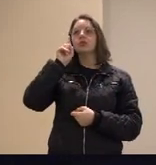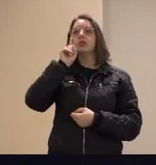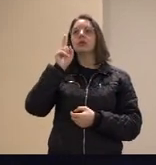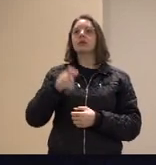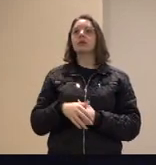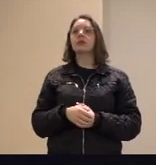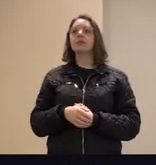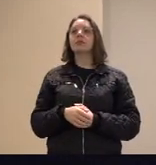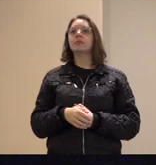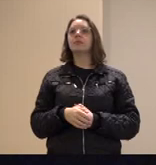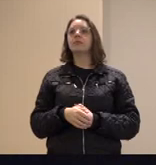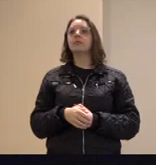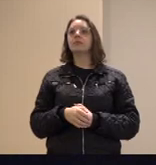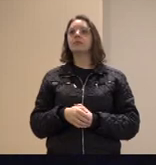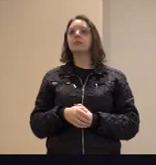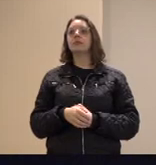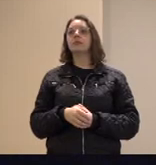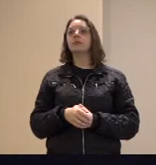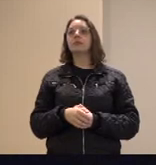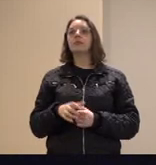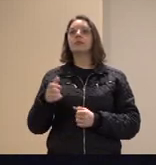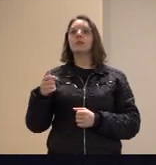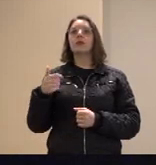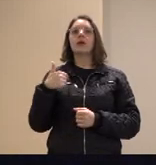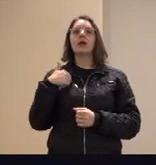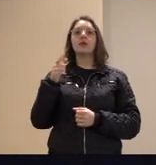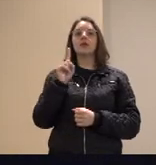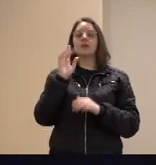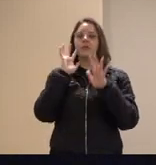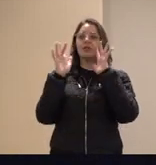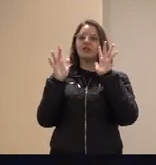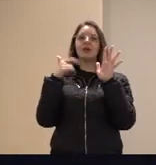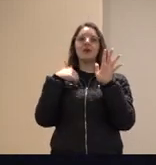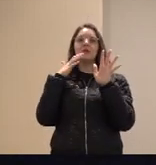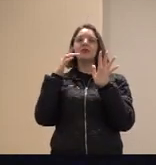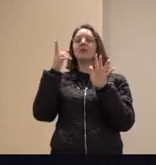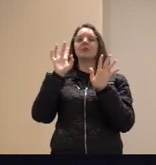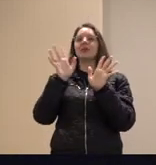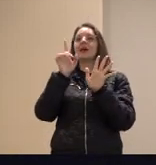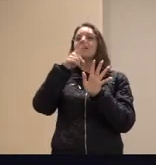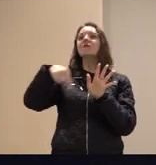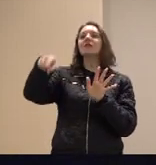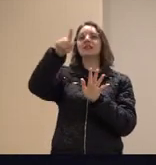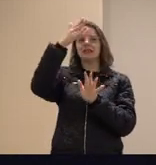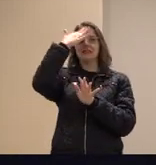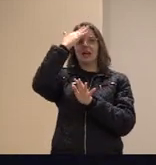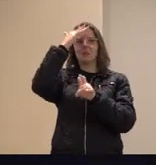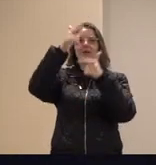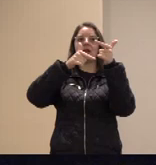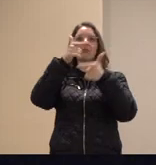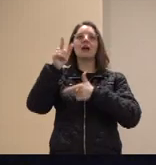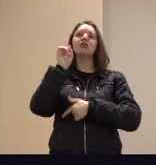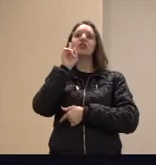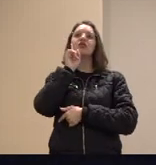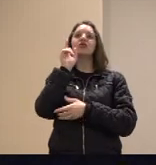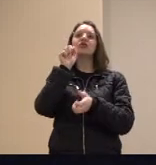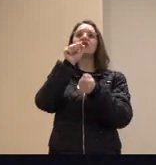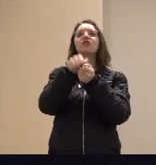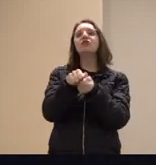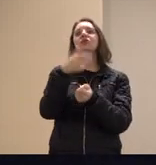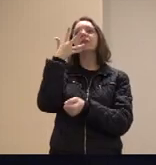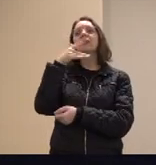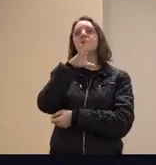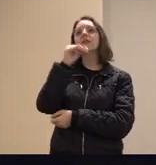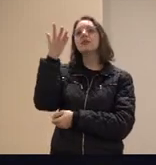Eu imagino que, nem imagino, na verdade, só vocês que trabalham no dia a dia que sabem como é difícil e como